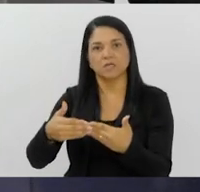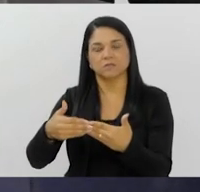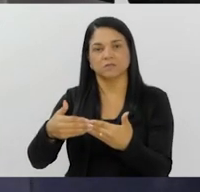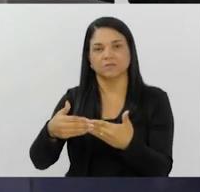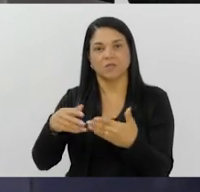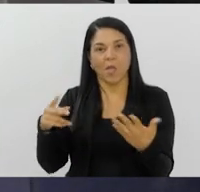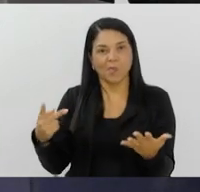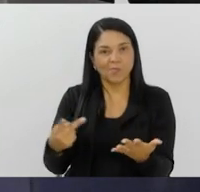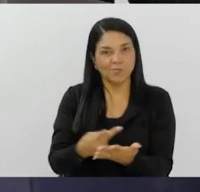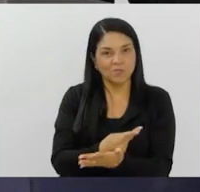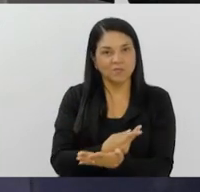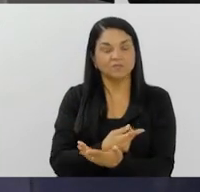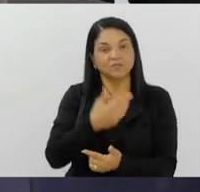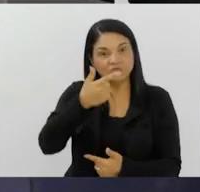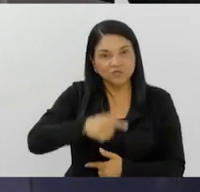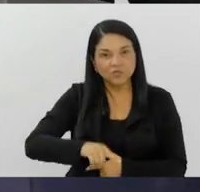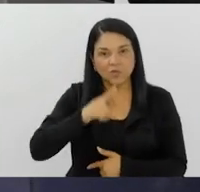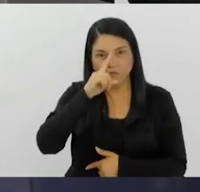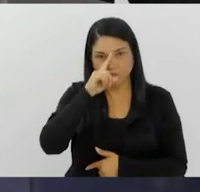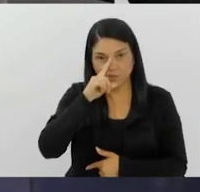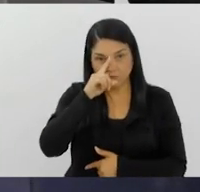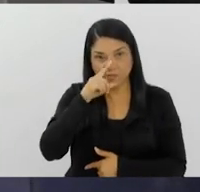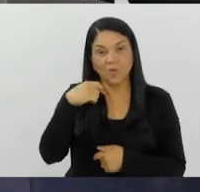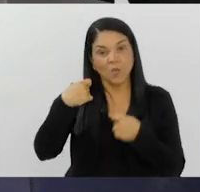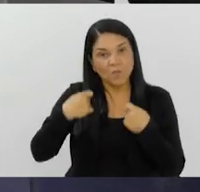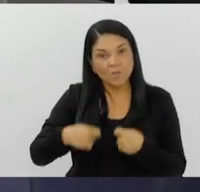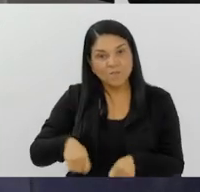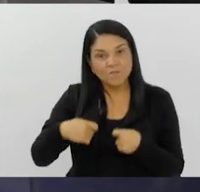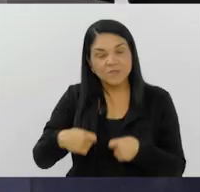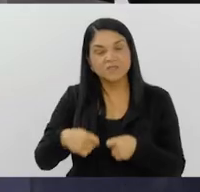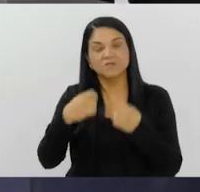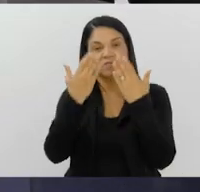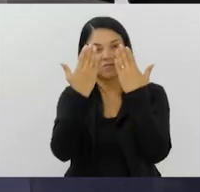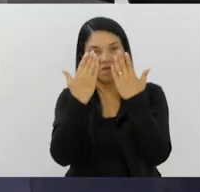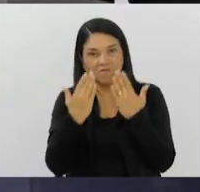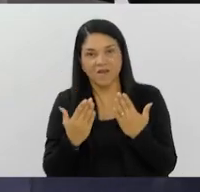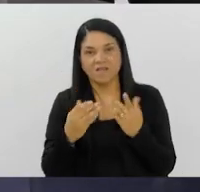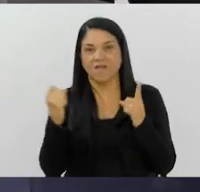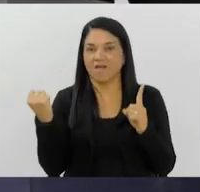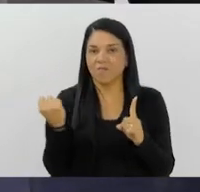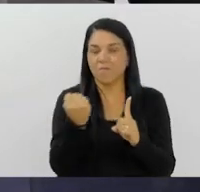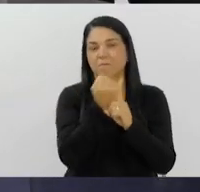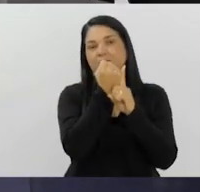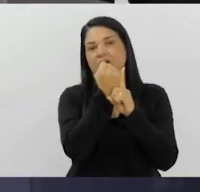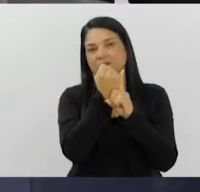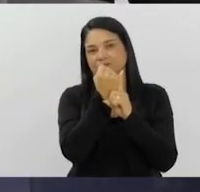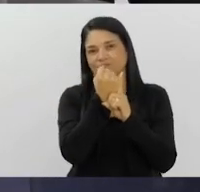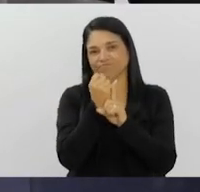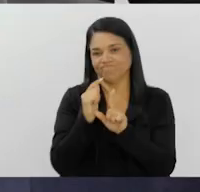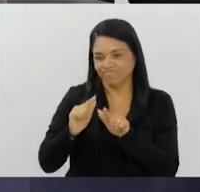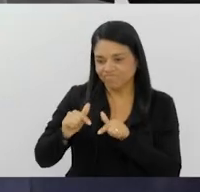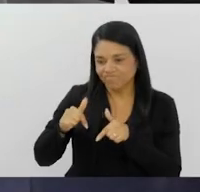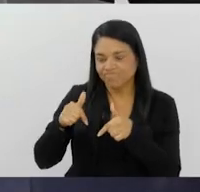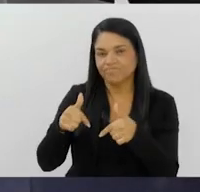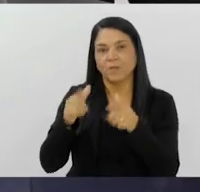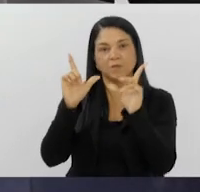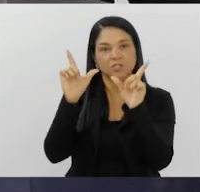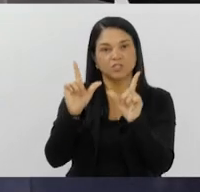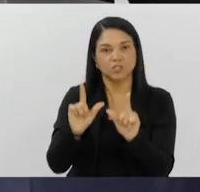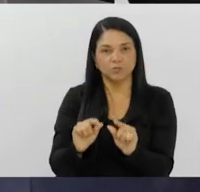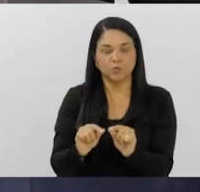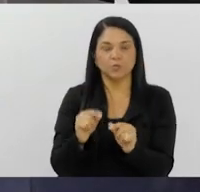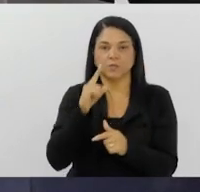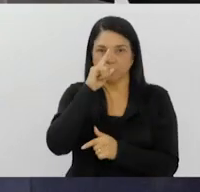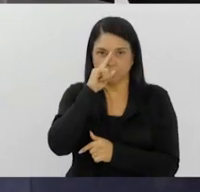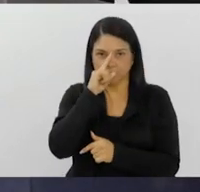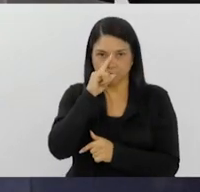ocorrência de um novo risco eu tenho que fazer ess essa avaliação de impacto e eventuais medidas para mitigar esses esses riscos devem